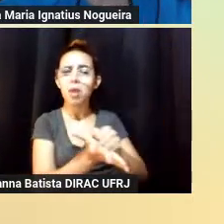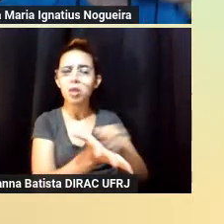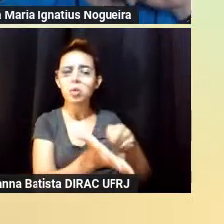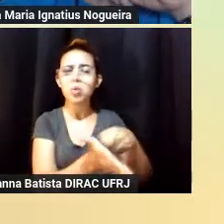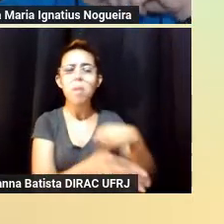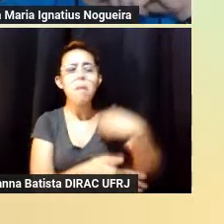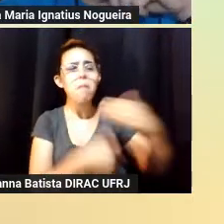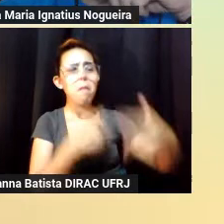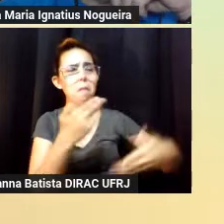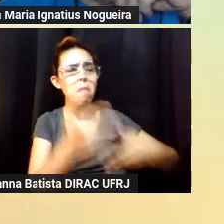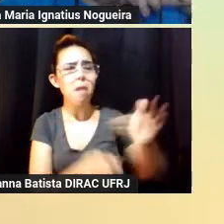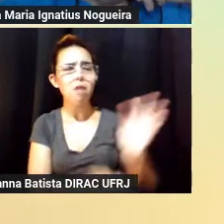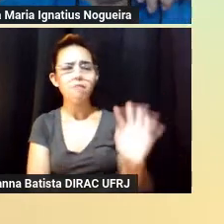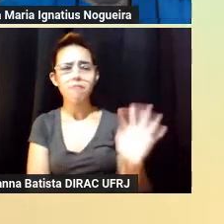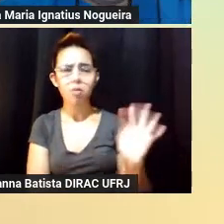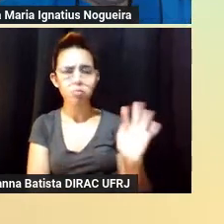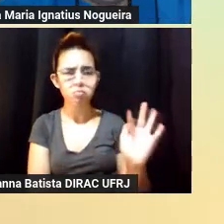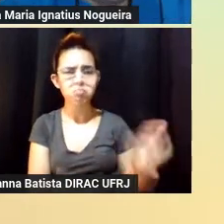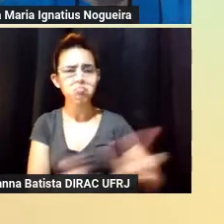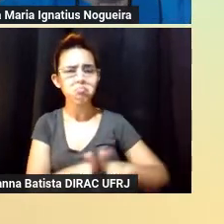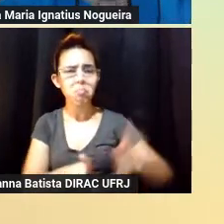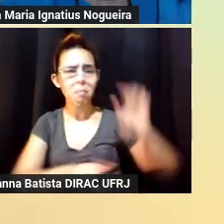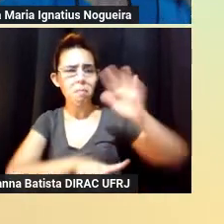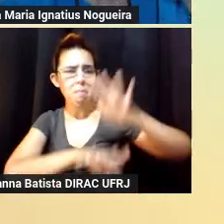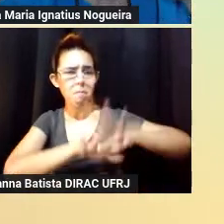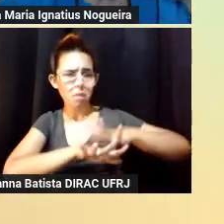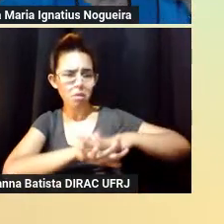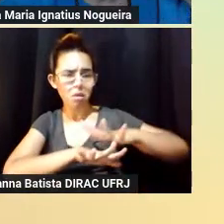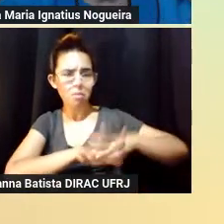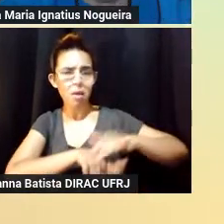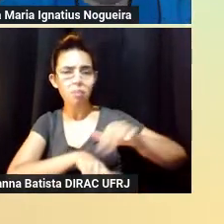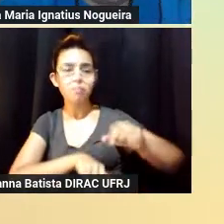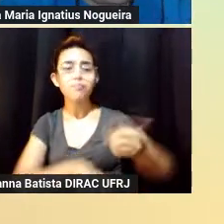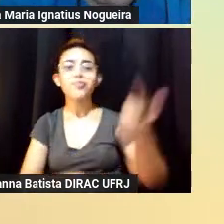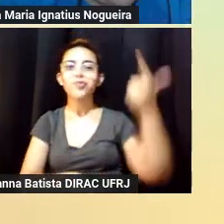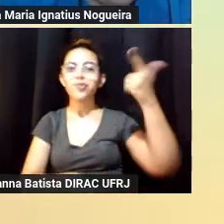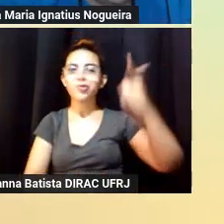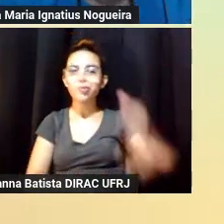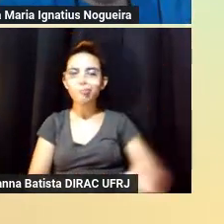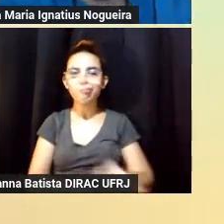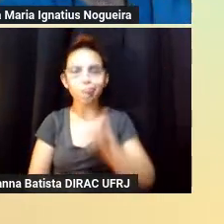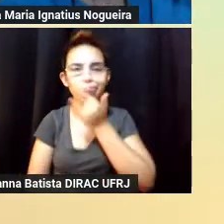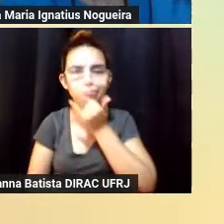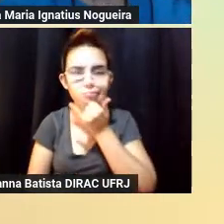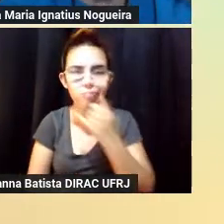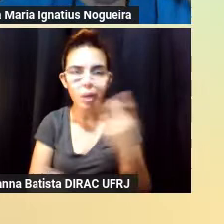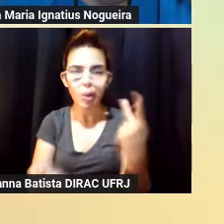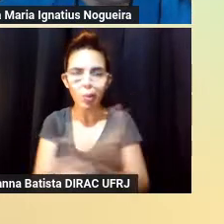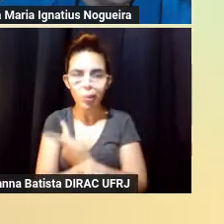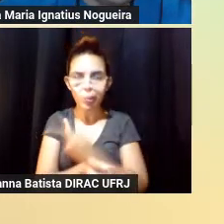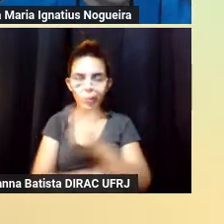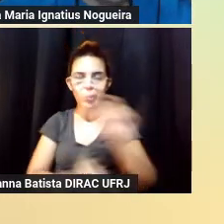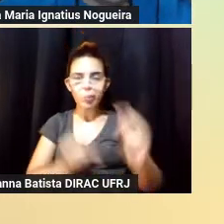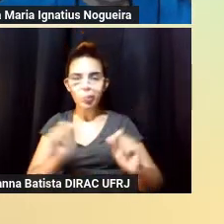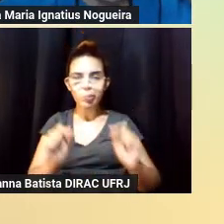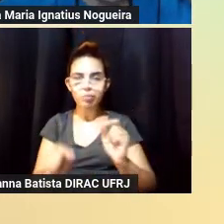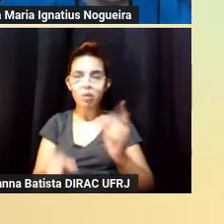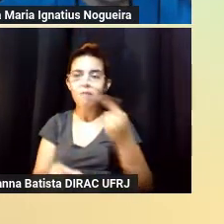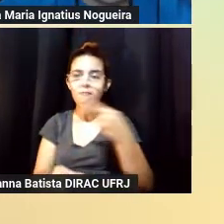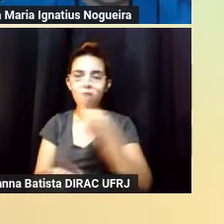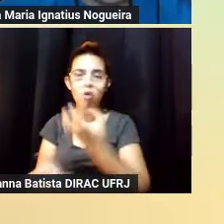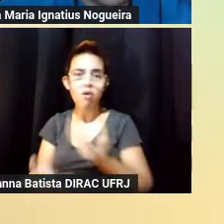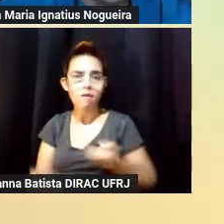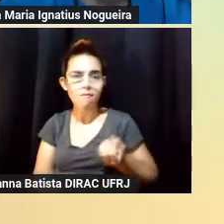aí, de novo, tudo por acaso, eu fui uma viagem de férias com o meu irmão e a esposa, que